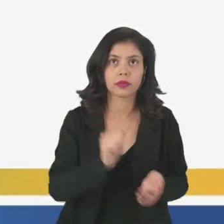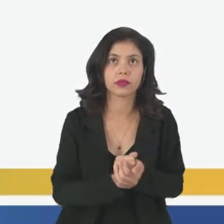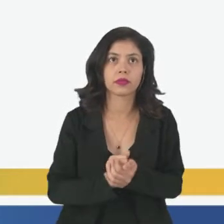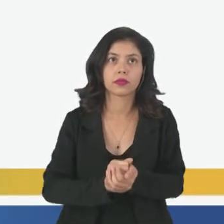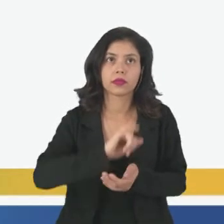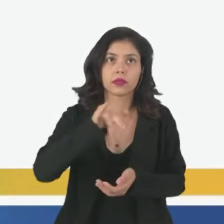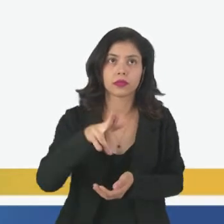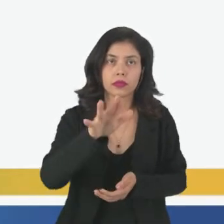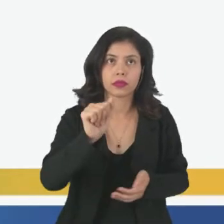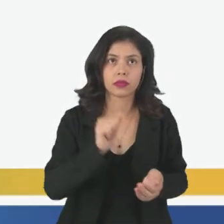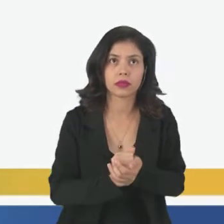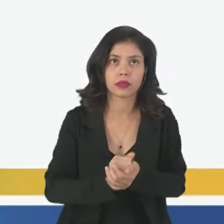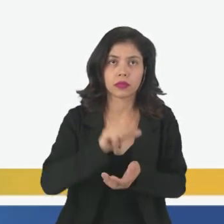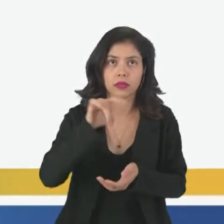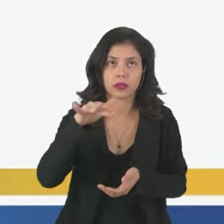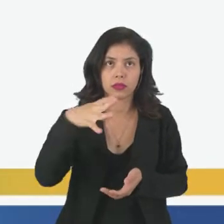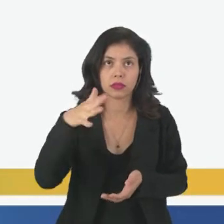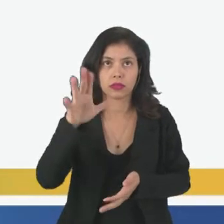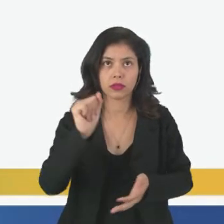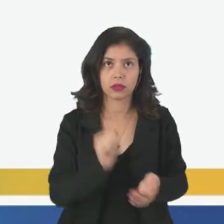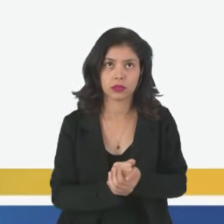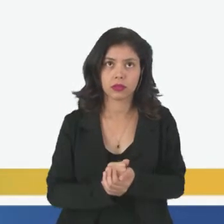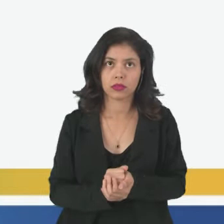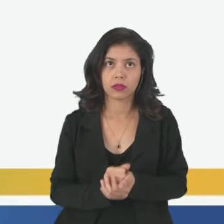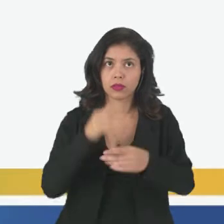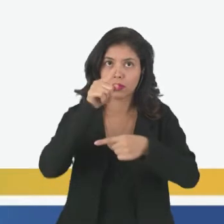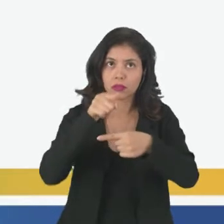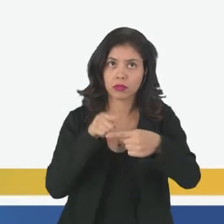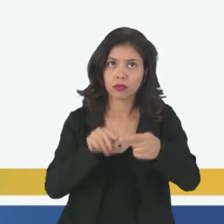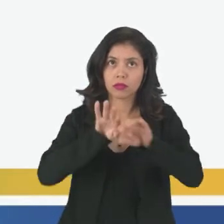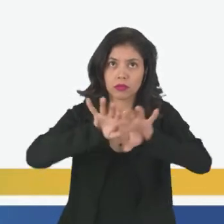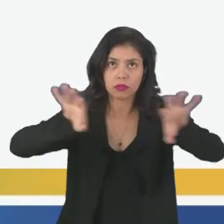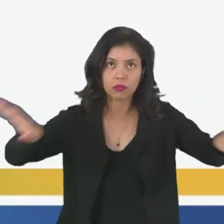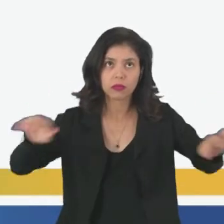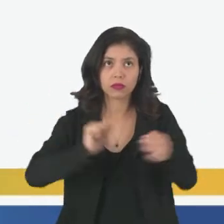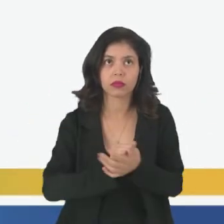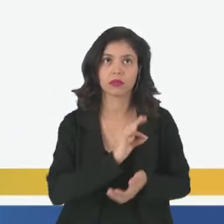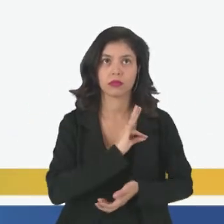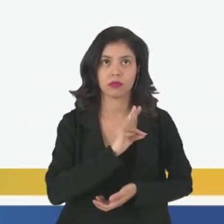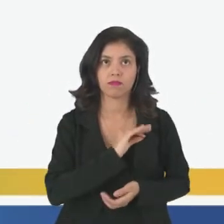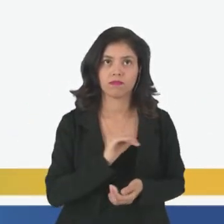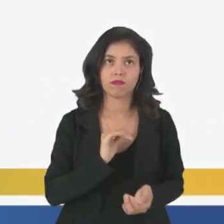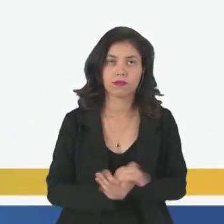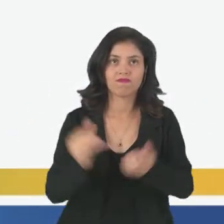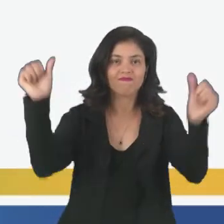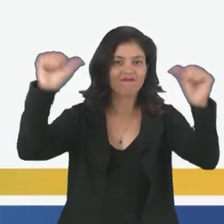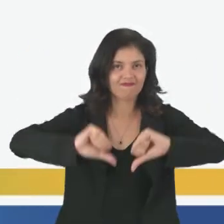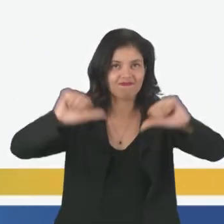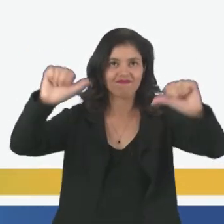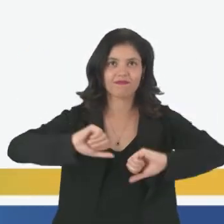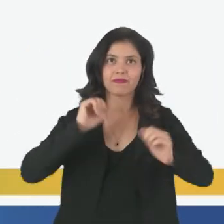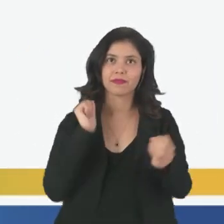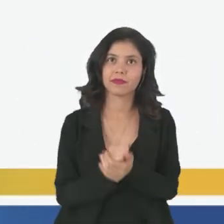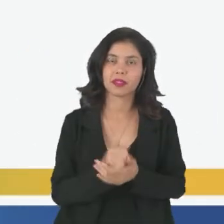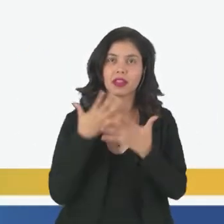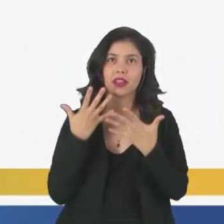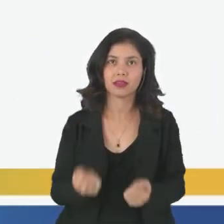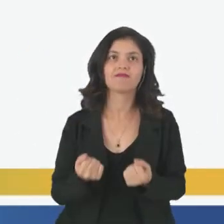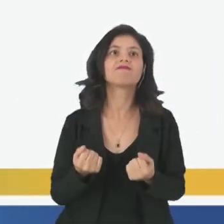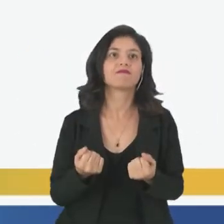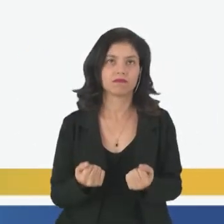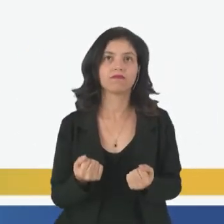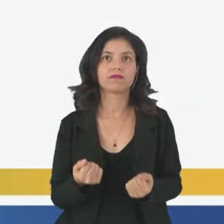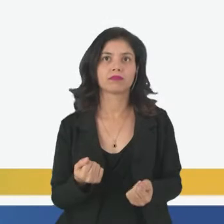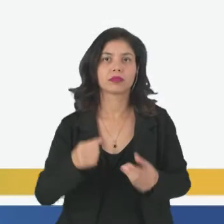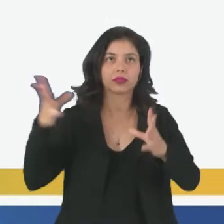um manifesto pela sua posse. Houve divisão no Exército e a crise foi debelada com a aprovação